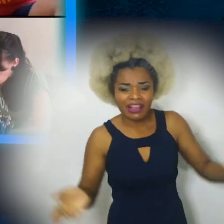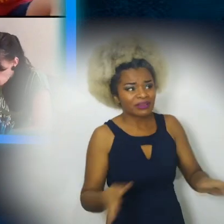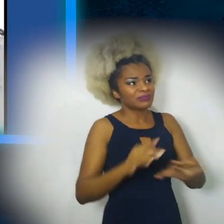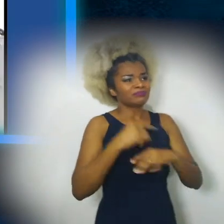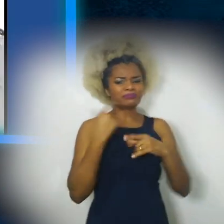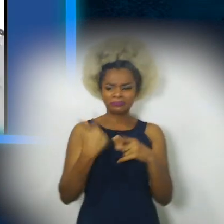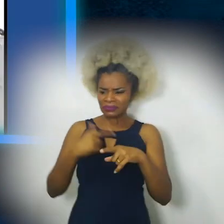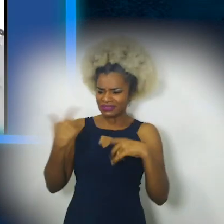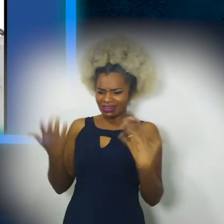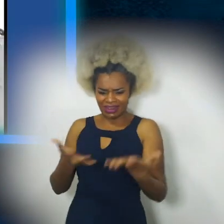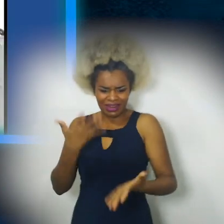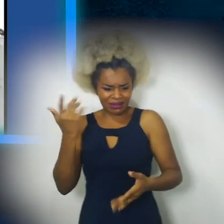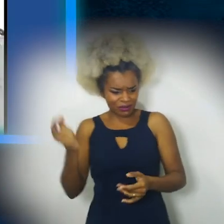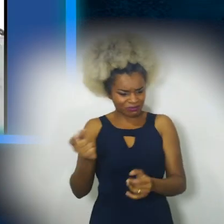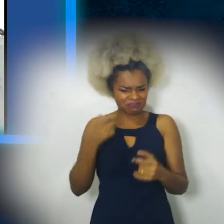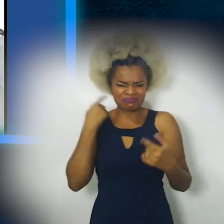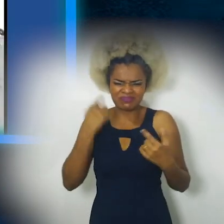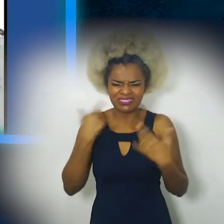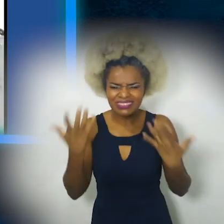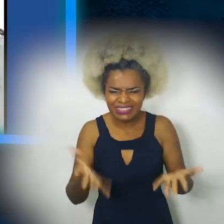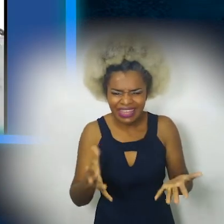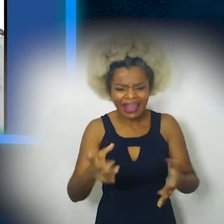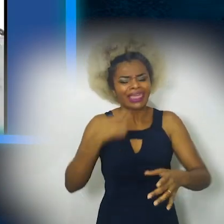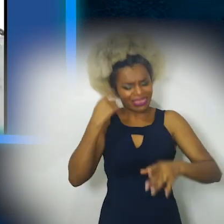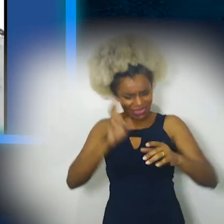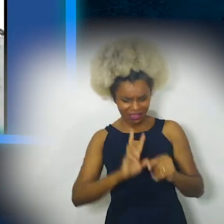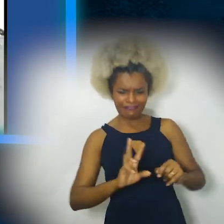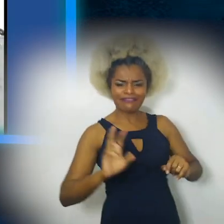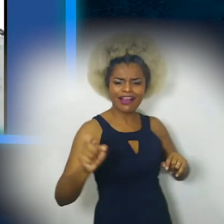tentar? Por que não